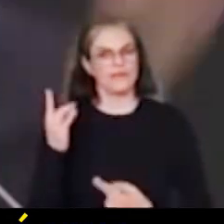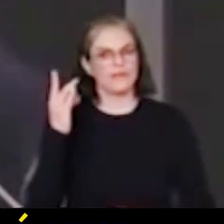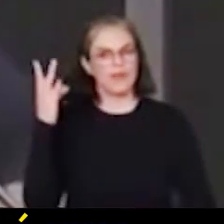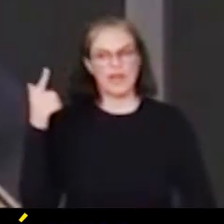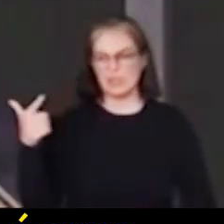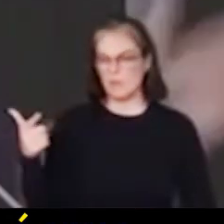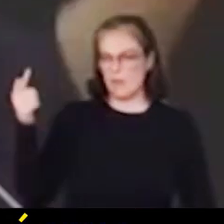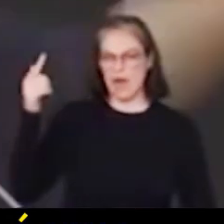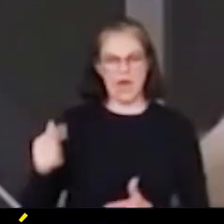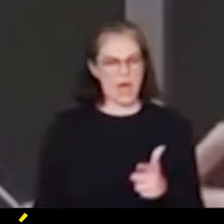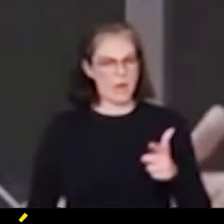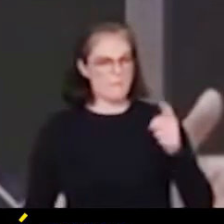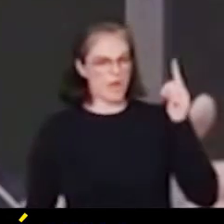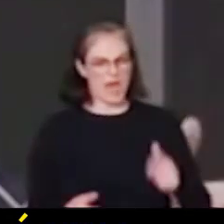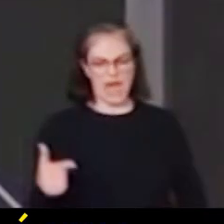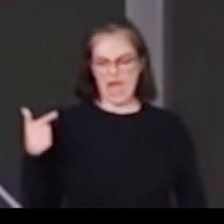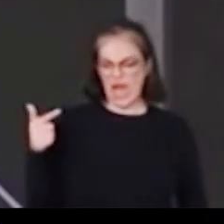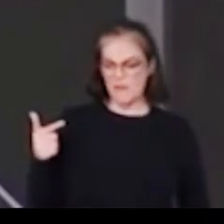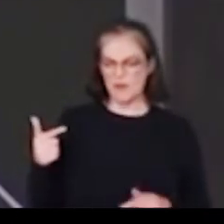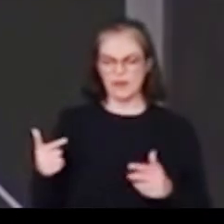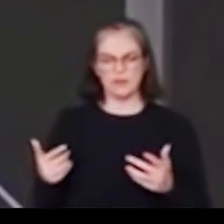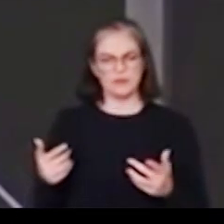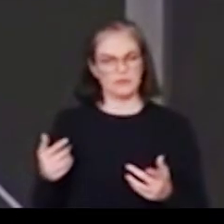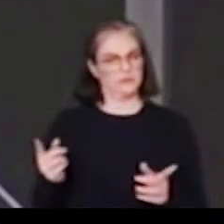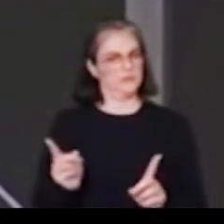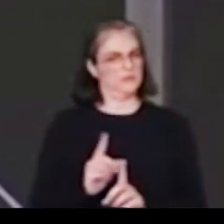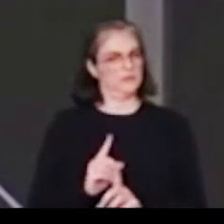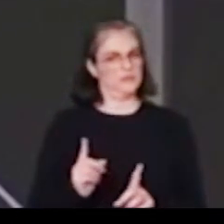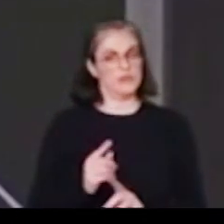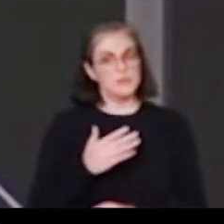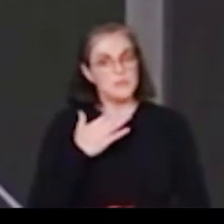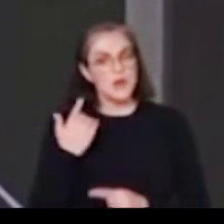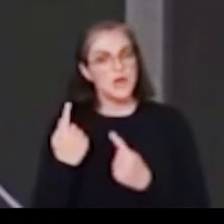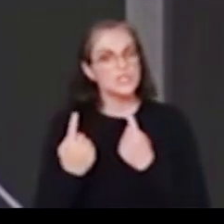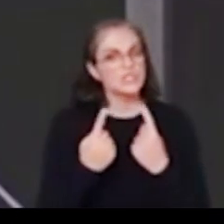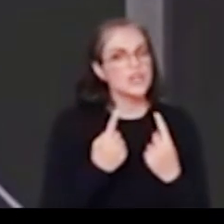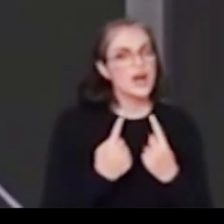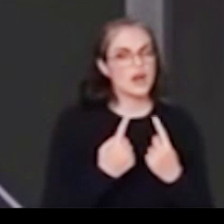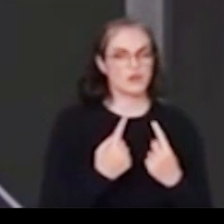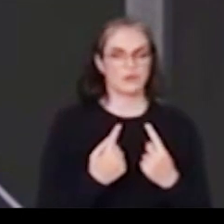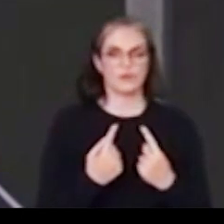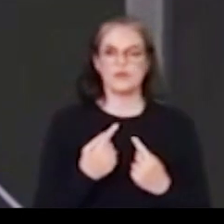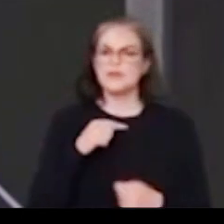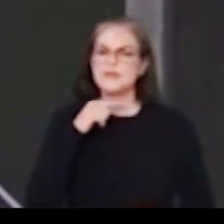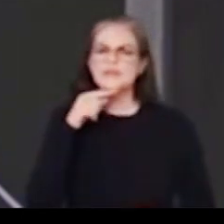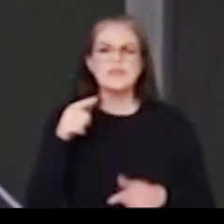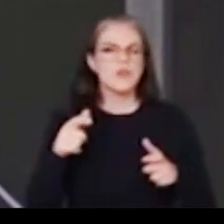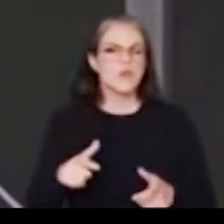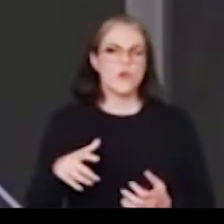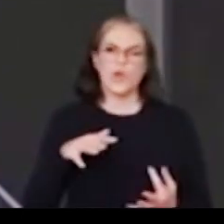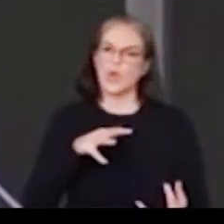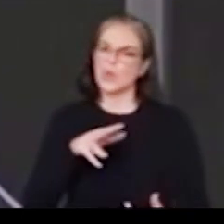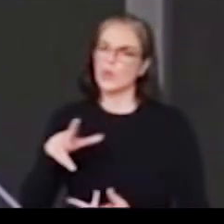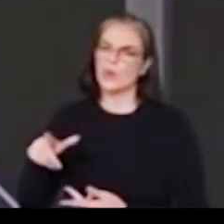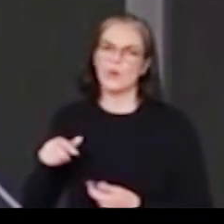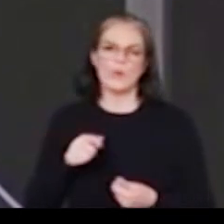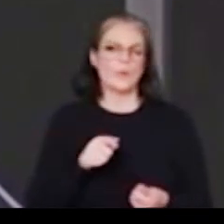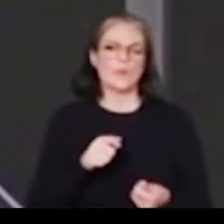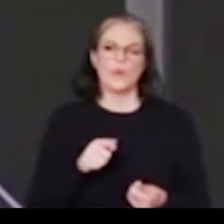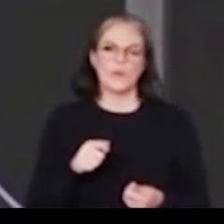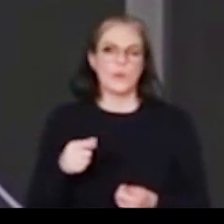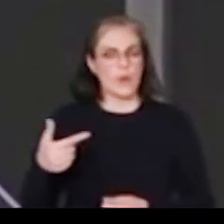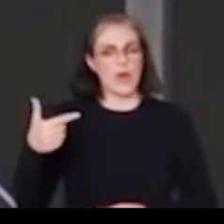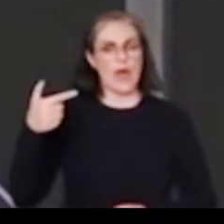arma, é arma, é arma, é arma. Em nenhum lugar do mundo representou um arrefecimento do nível